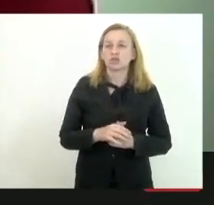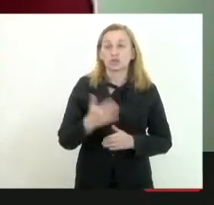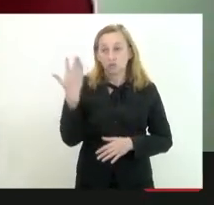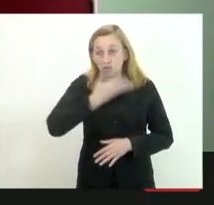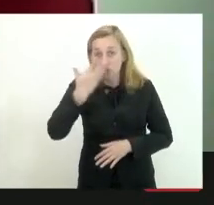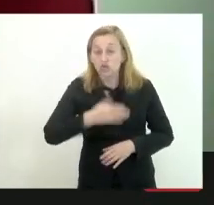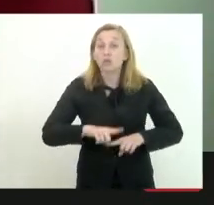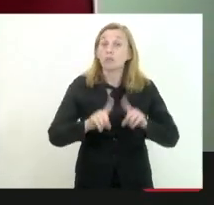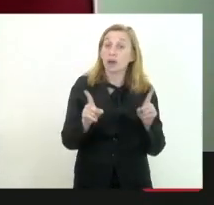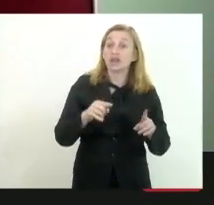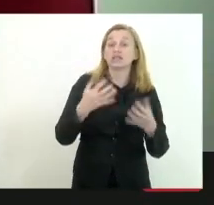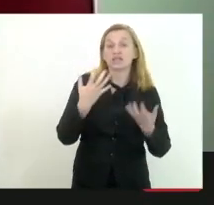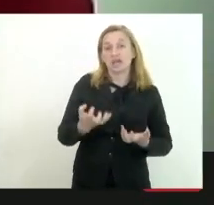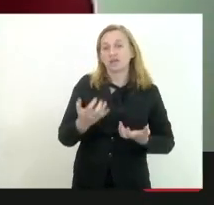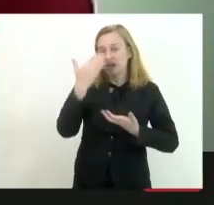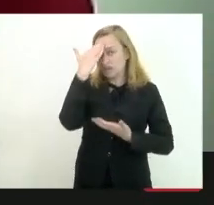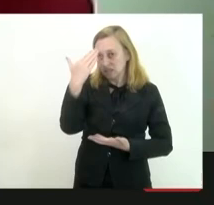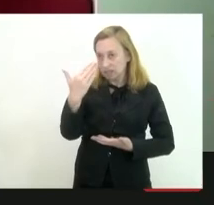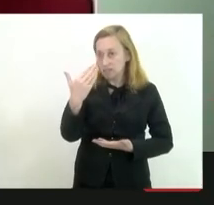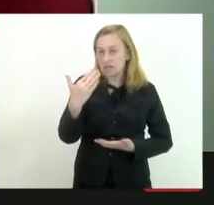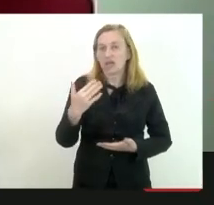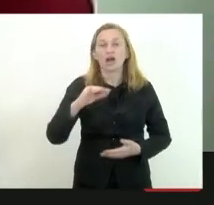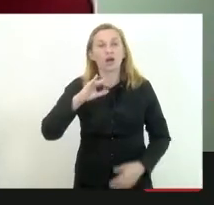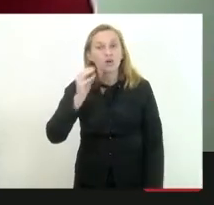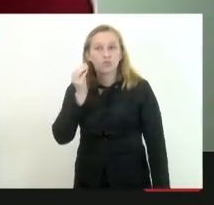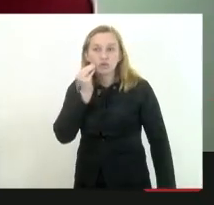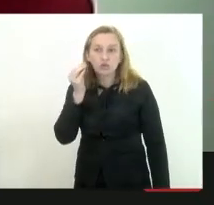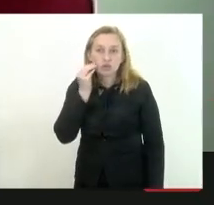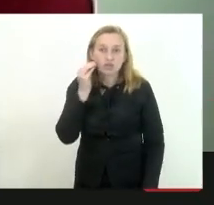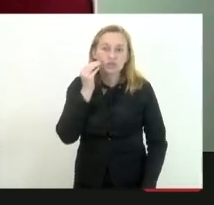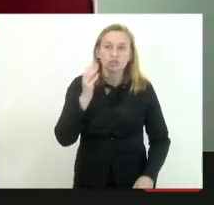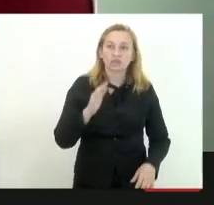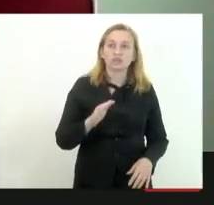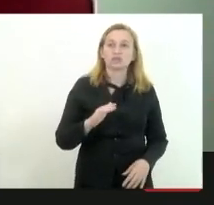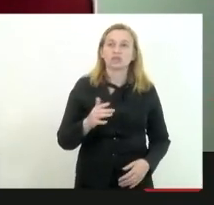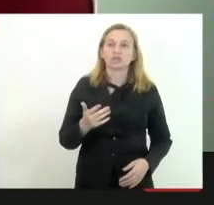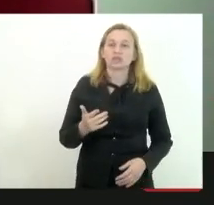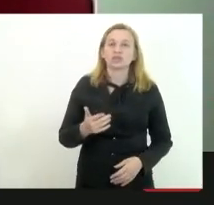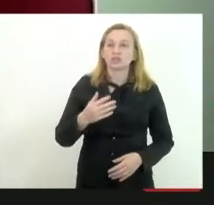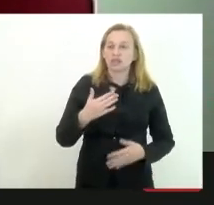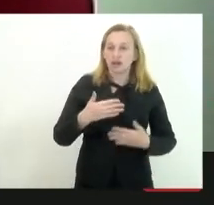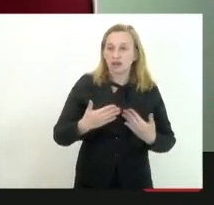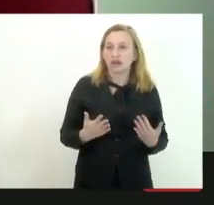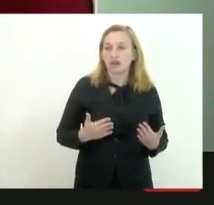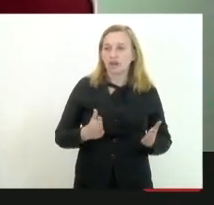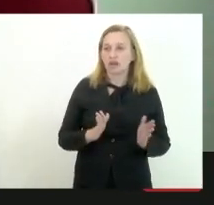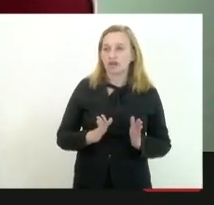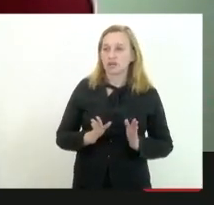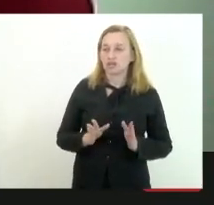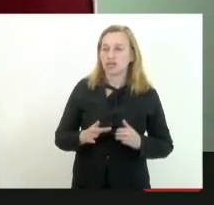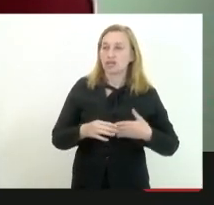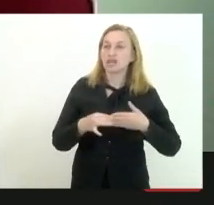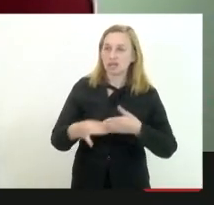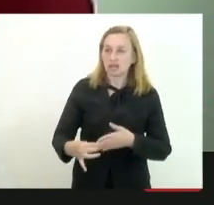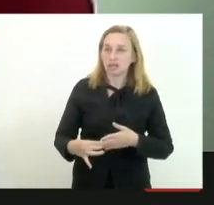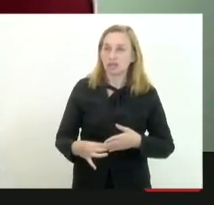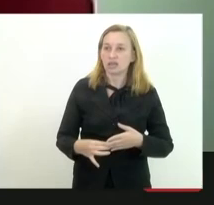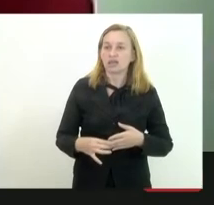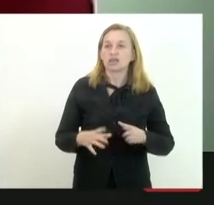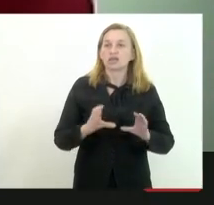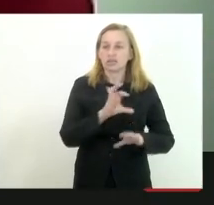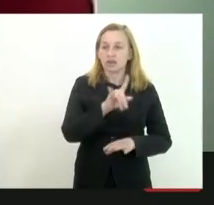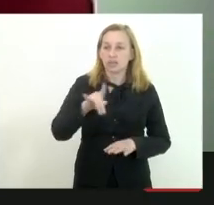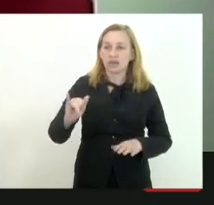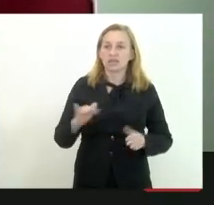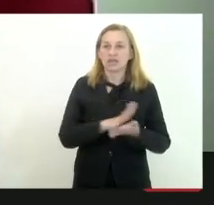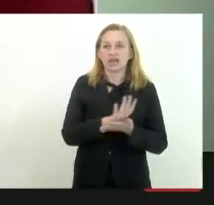mas quero muito agradecer a oportunidade de estar mais uma vez à frente dessa CPI. E nada mais havendo a